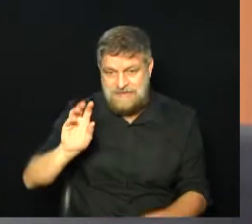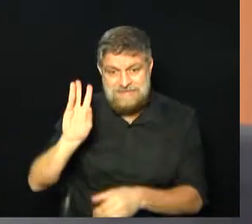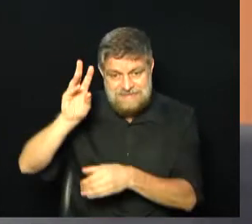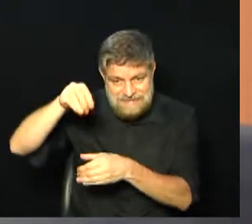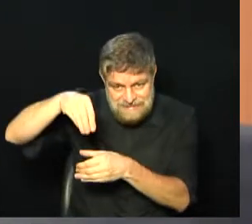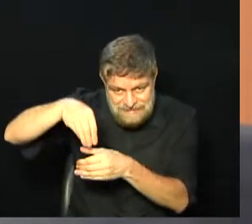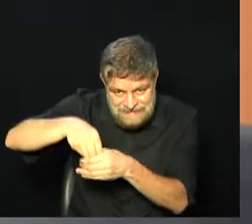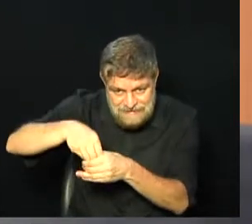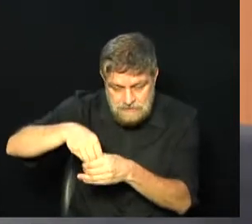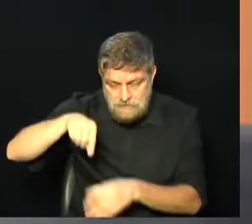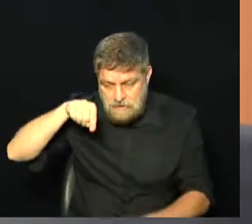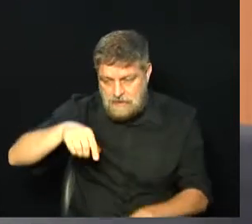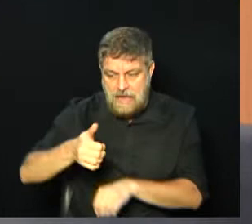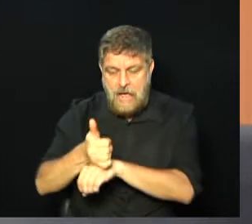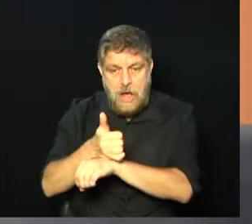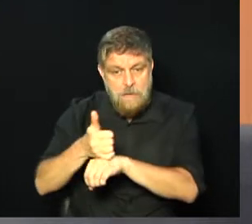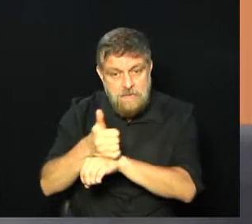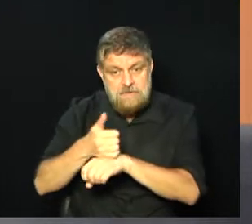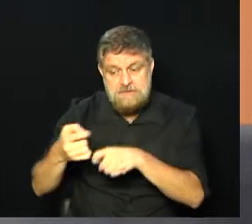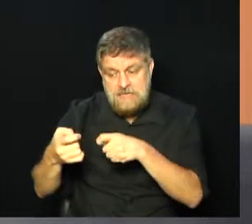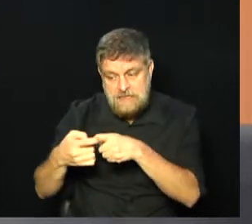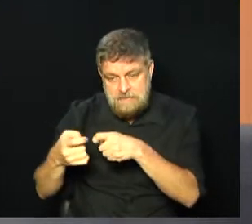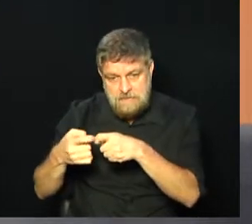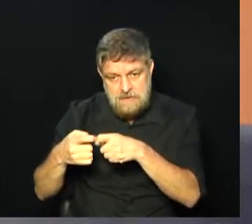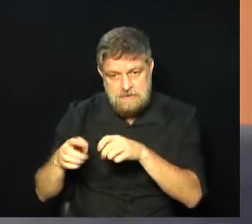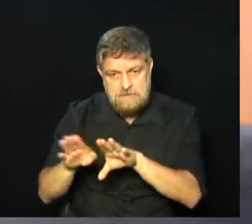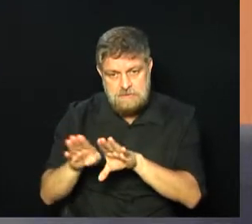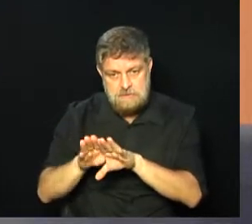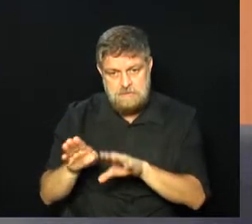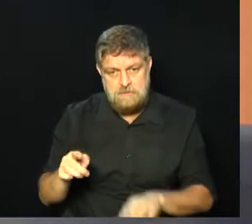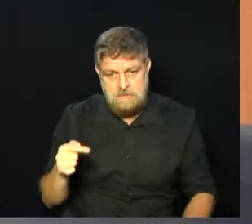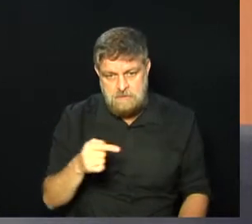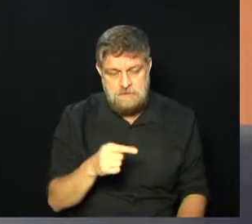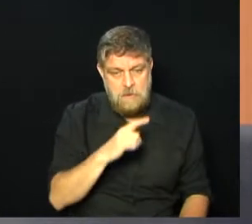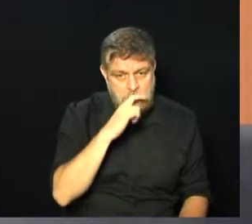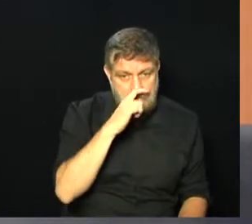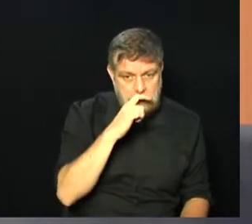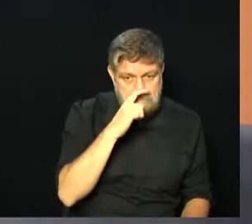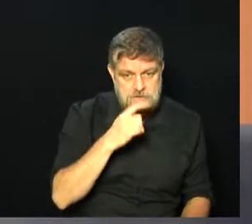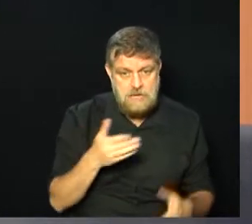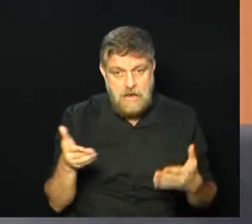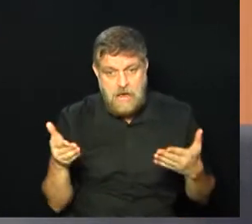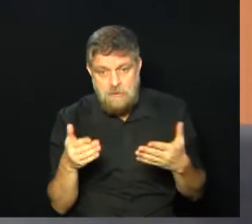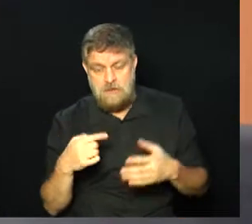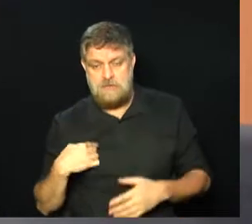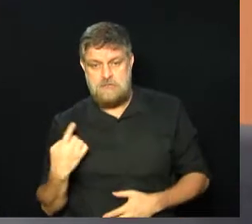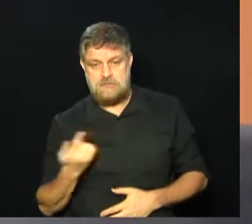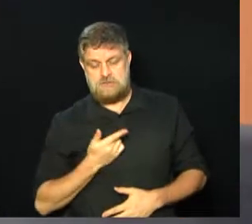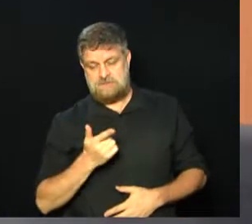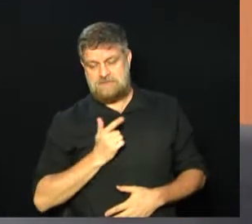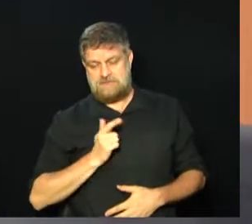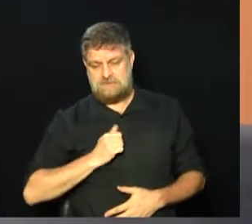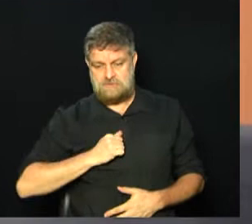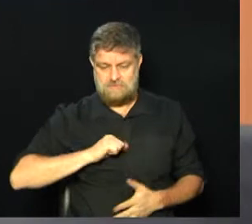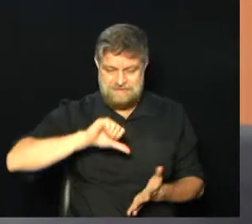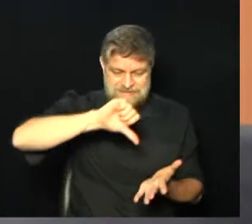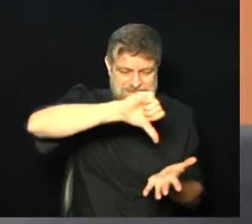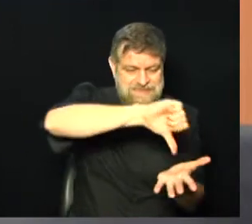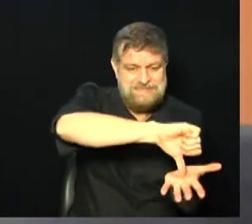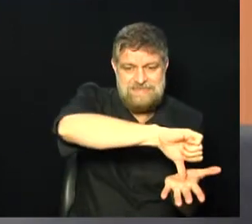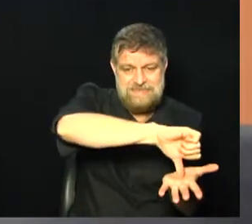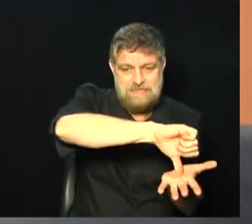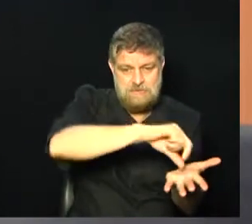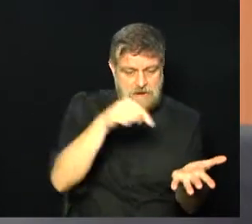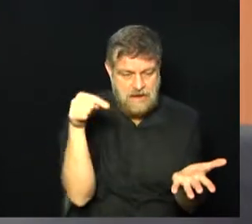de especialidades do Mário Gatti e do Ouro Verde. Agora, se nós tivéssemos um centro